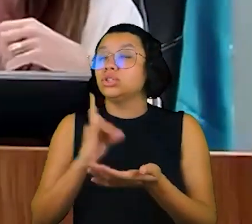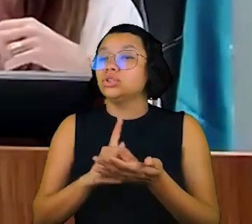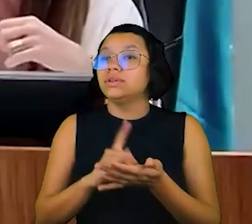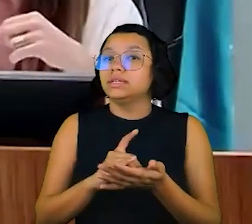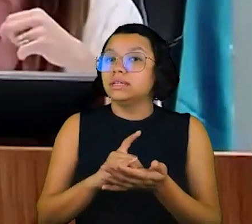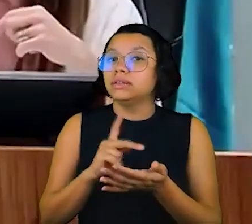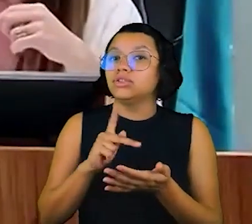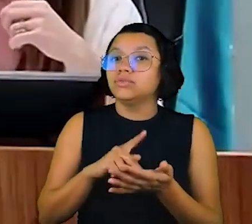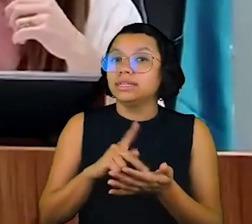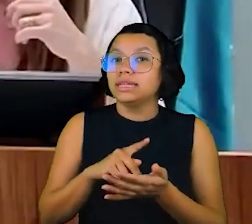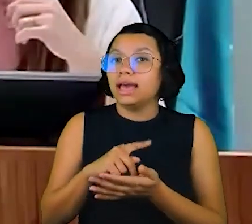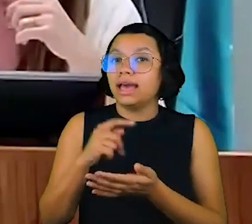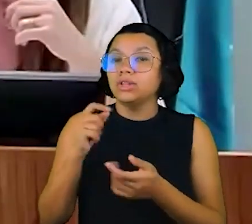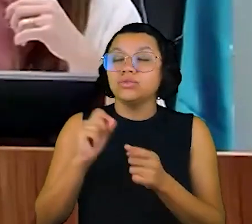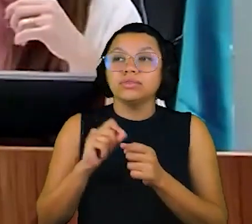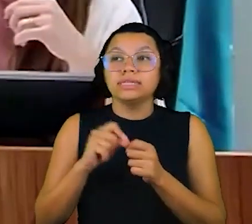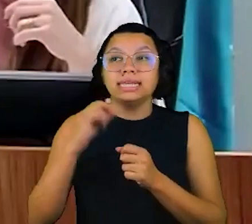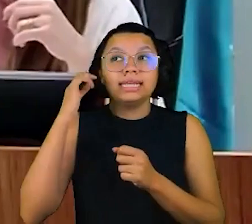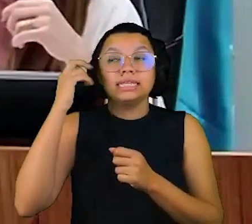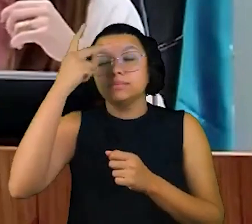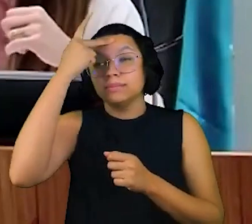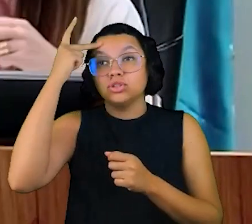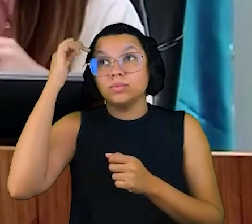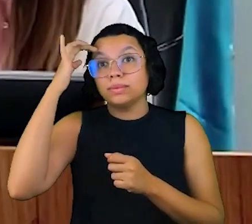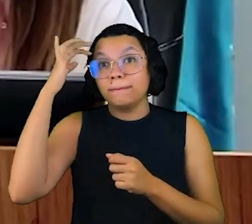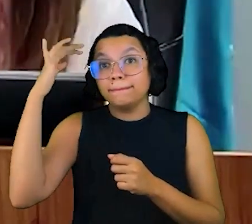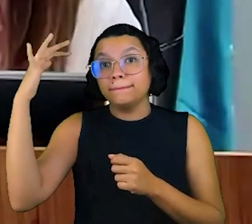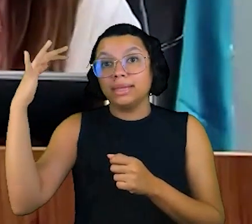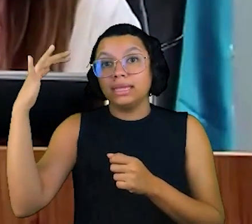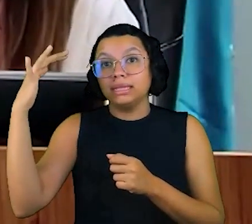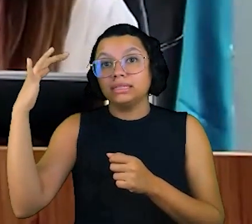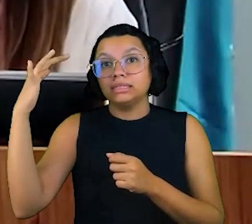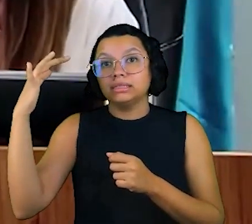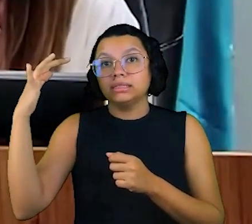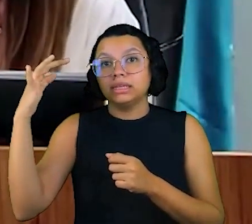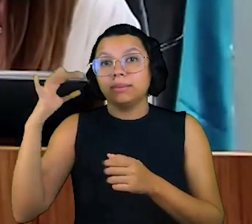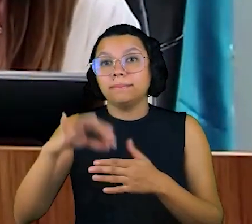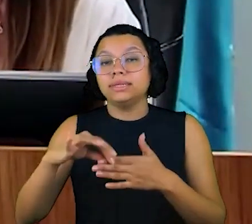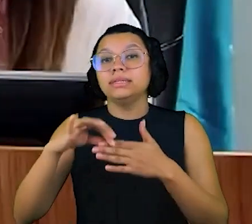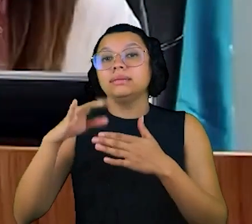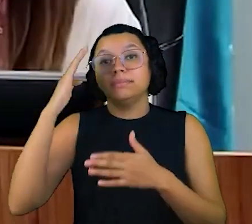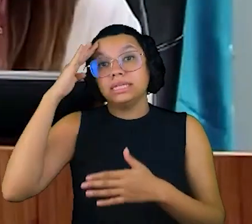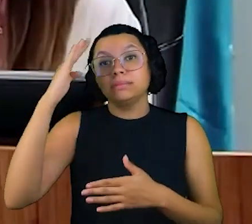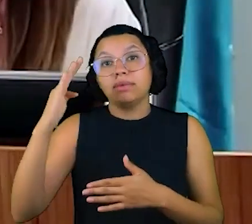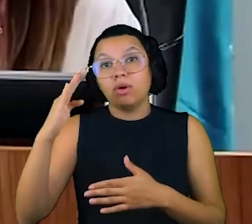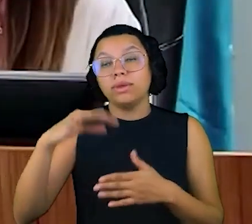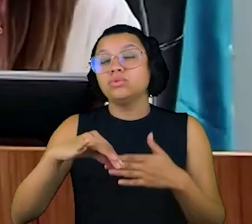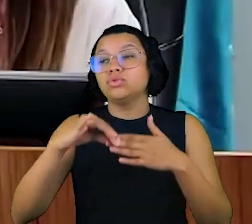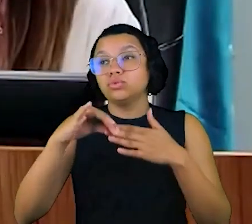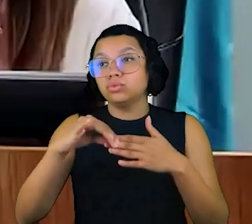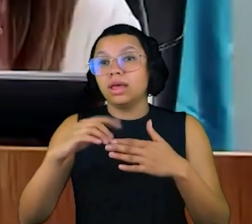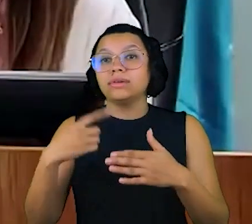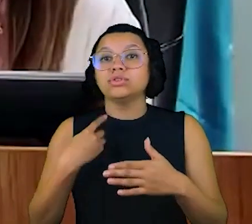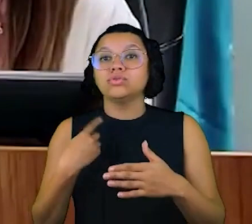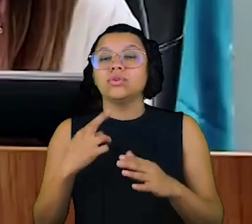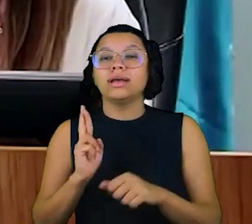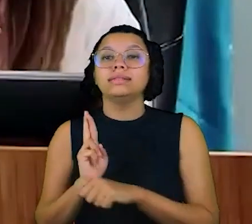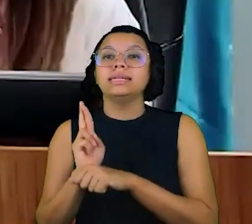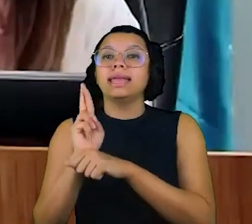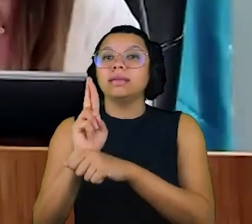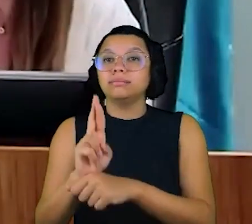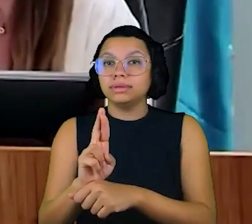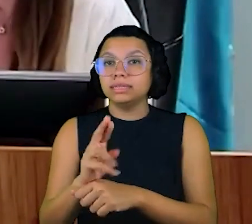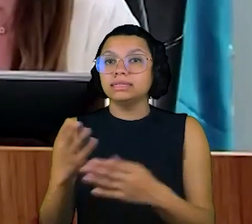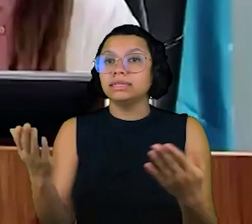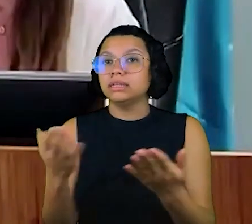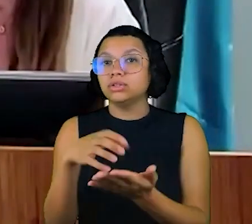Renata, para, de fato, fazer com que as pessoas reflitam, e principalmente os titulares, os advogados que representam,